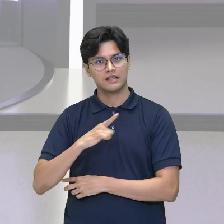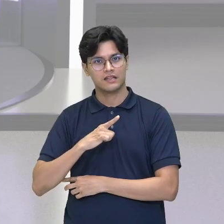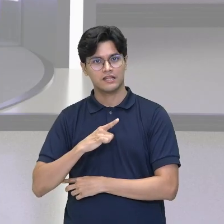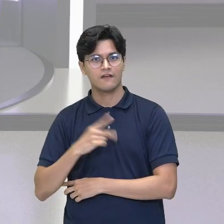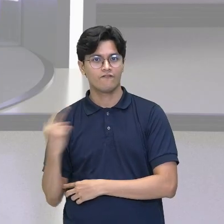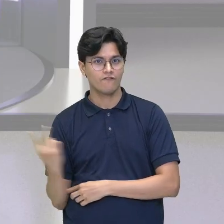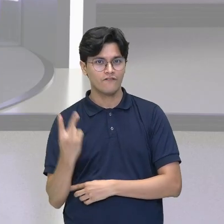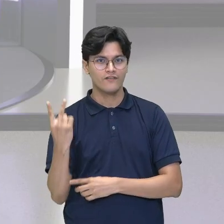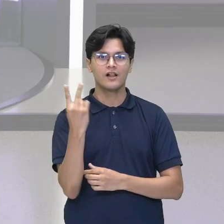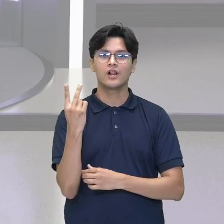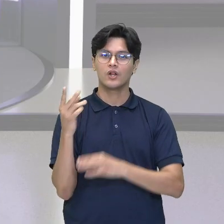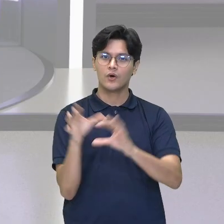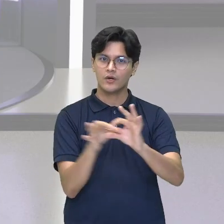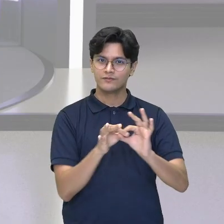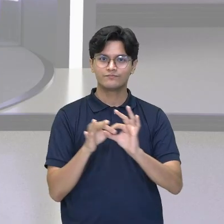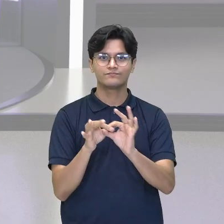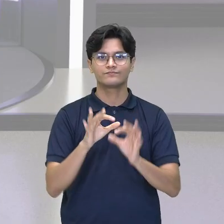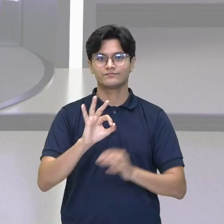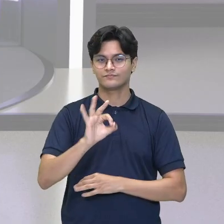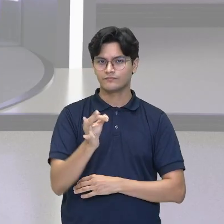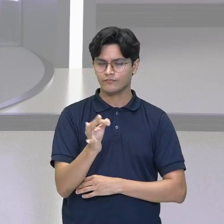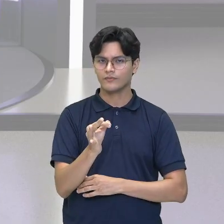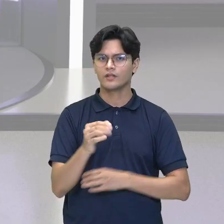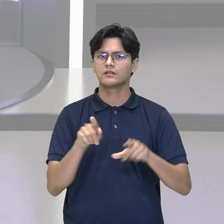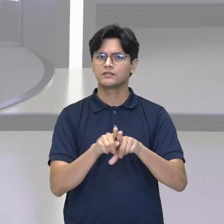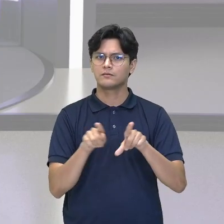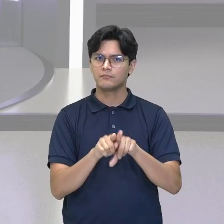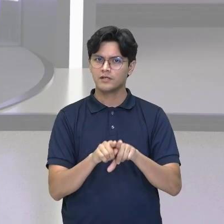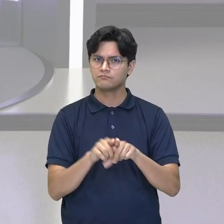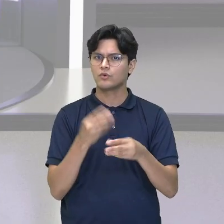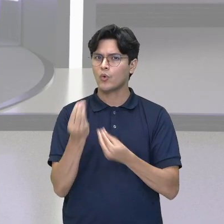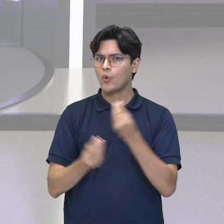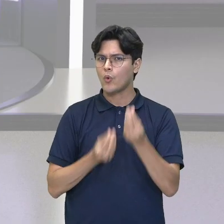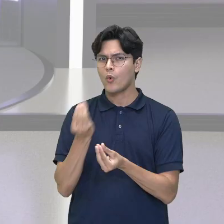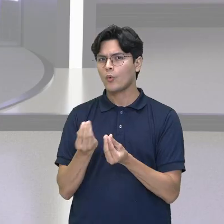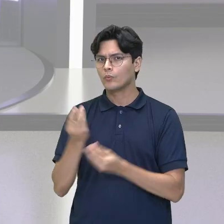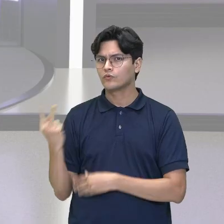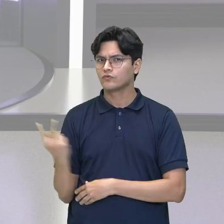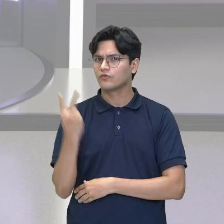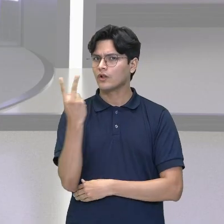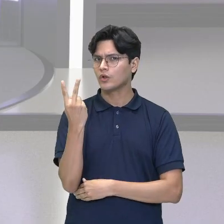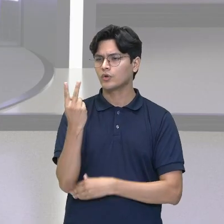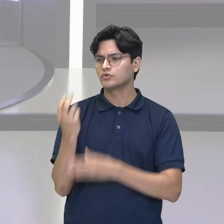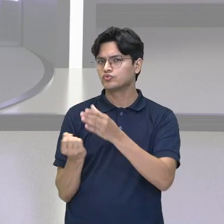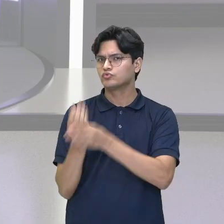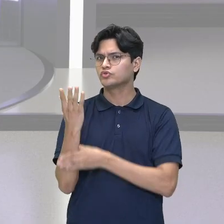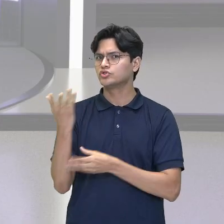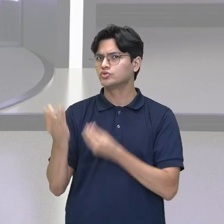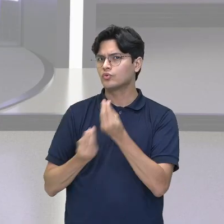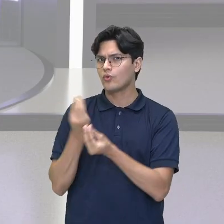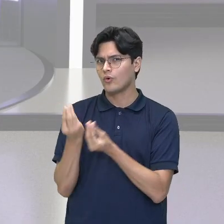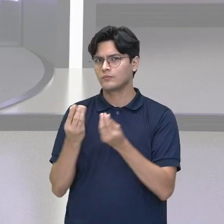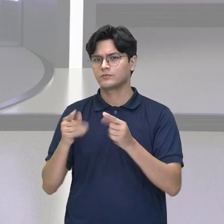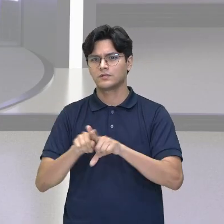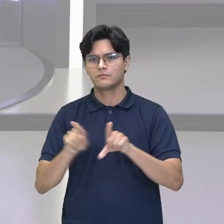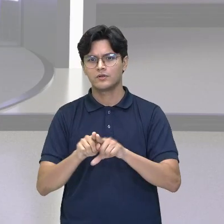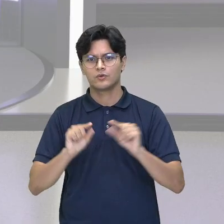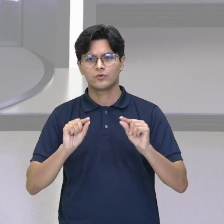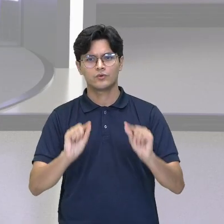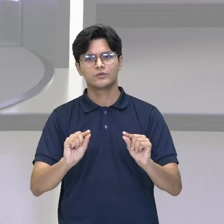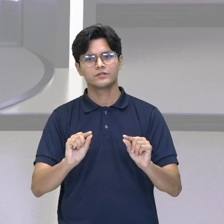e não é diferente quando pensamos como é que esses valores se desenvolvem, como é que eles, na verdade, eles